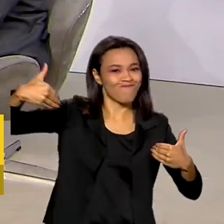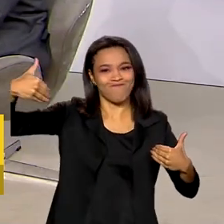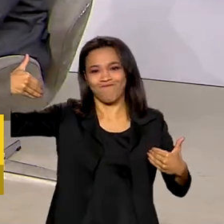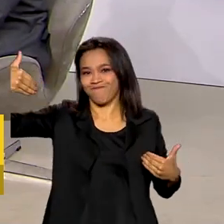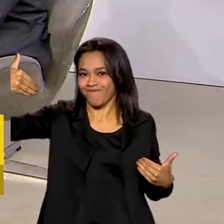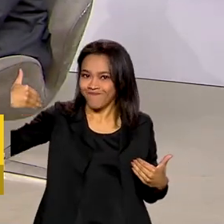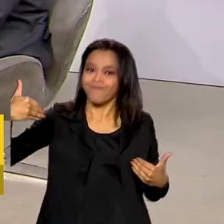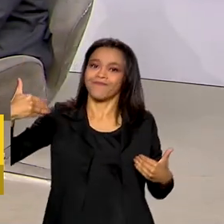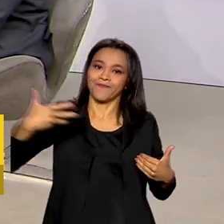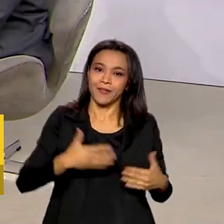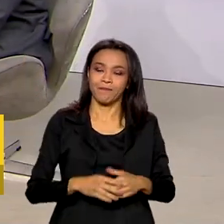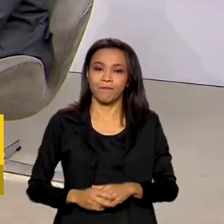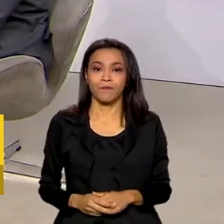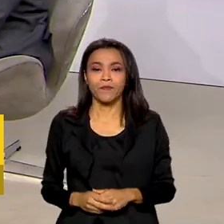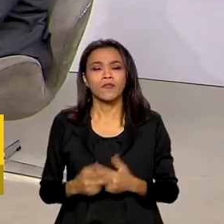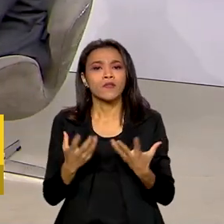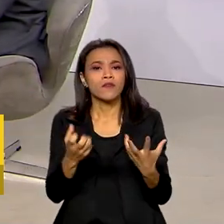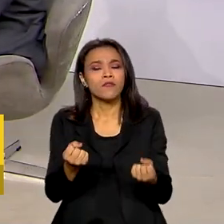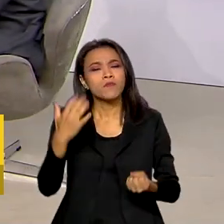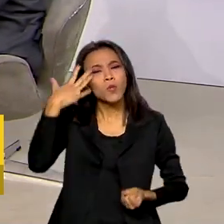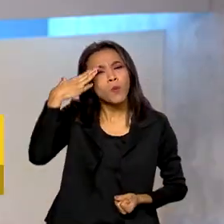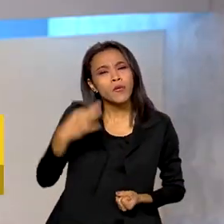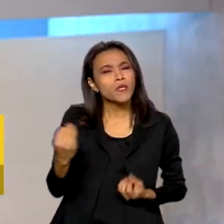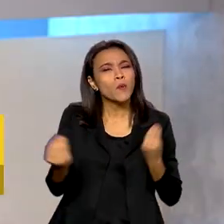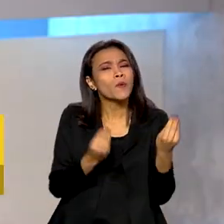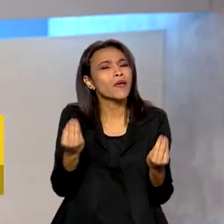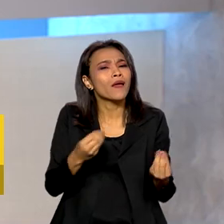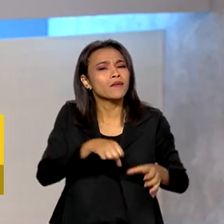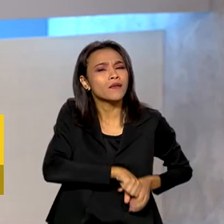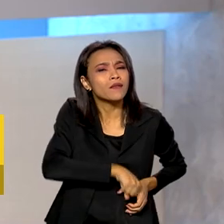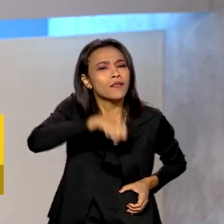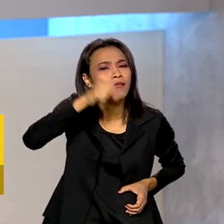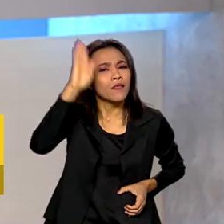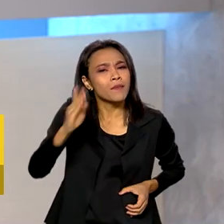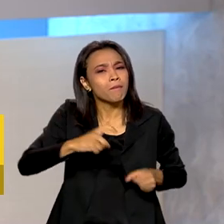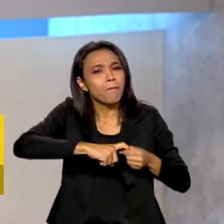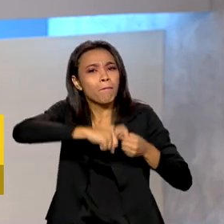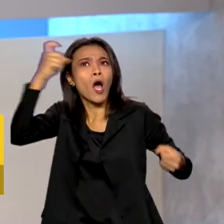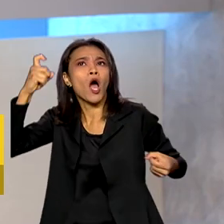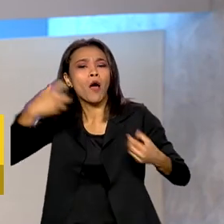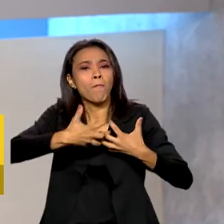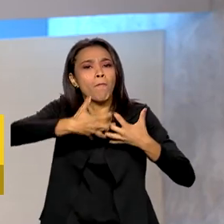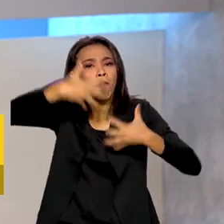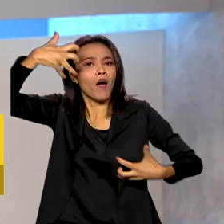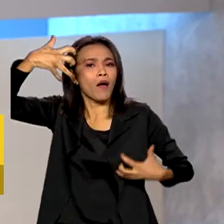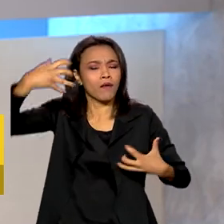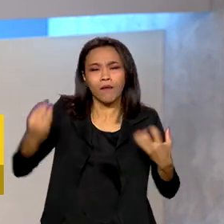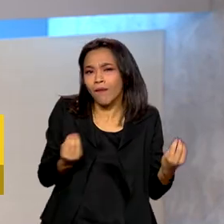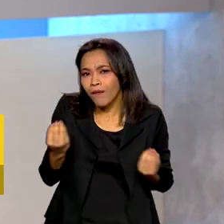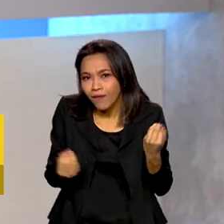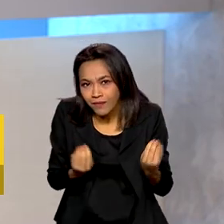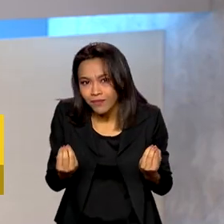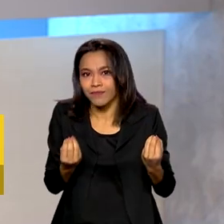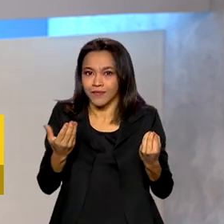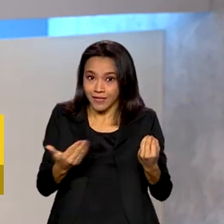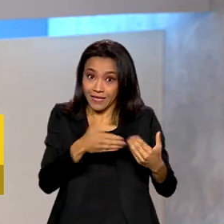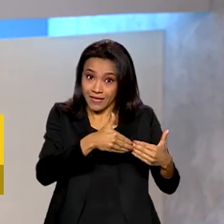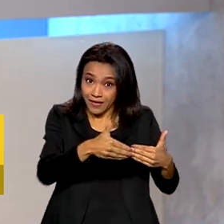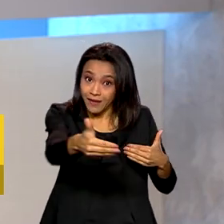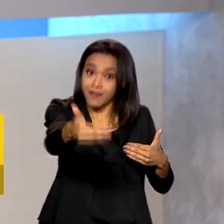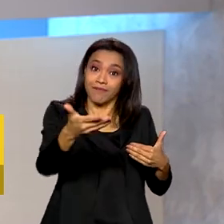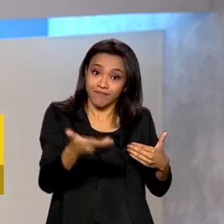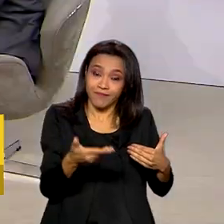né? Continua no ar. Vamos entender, então, o que é essa independência? Quando a gente fala que temos, então, um país, uma nação, a partir dessa independência